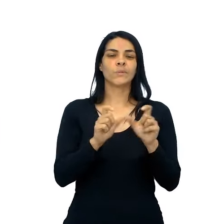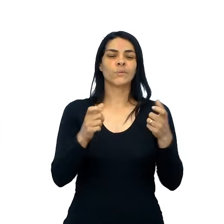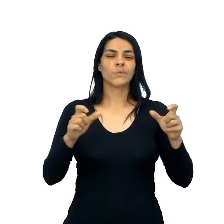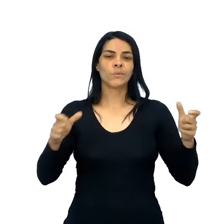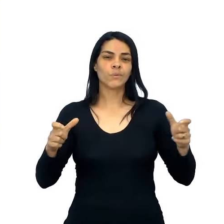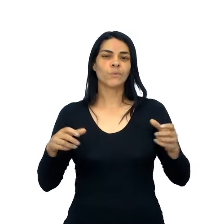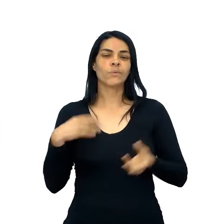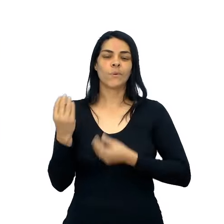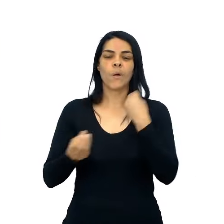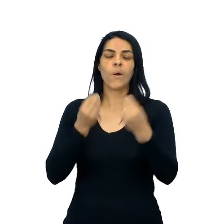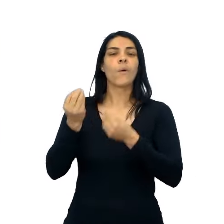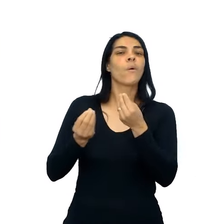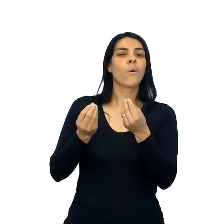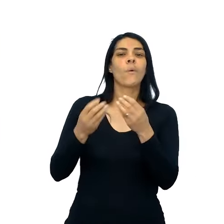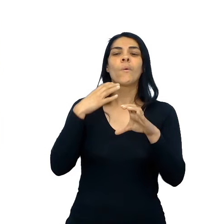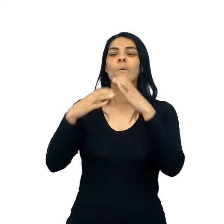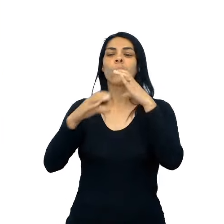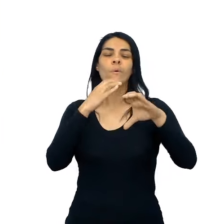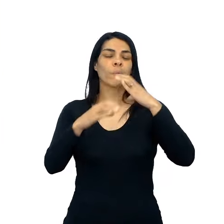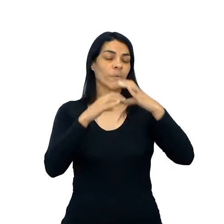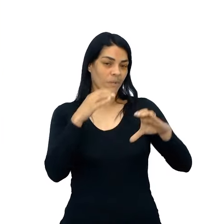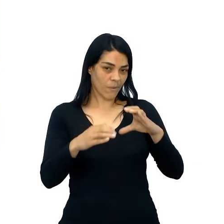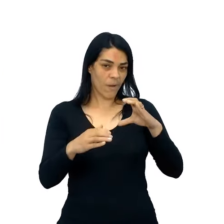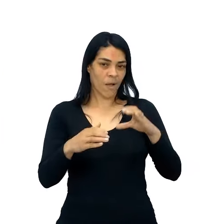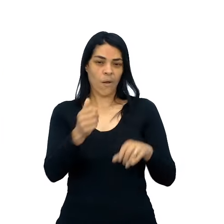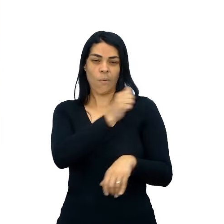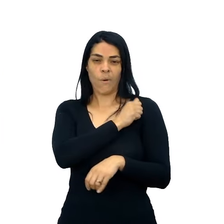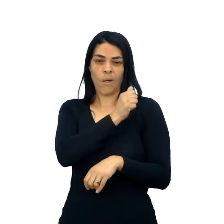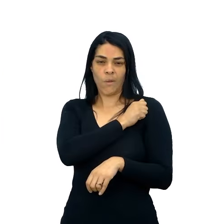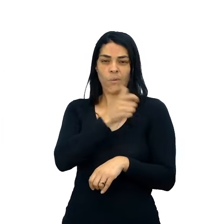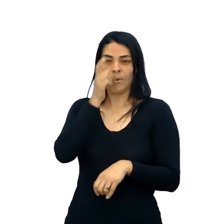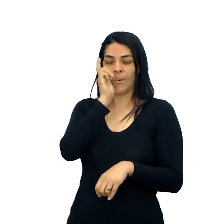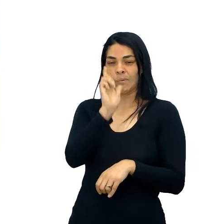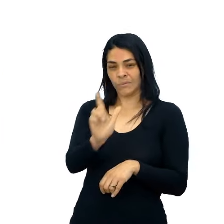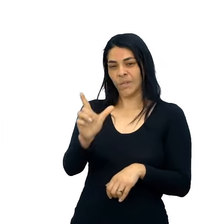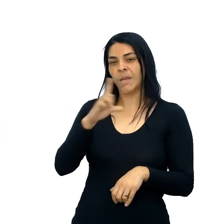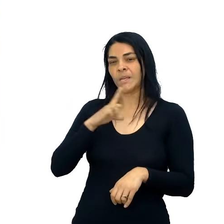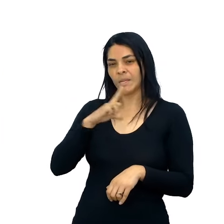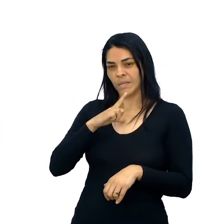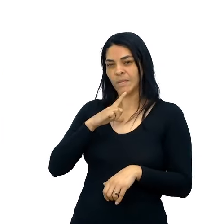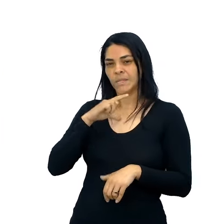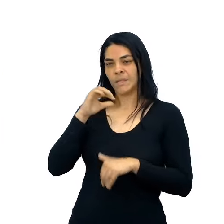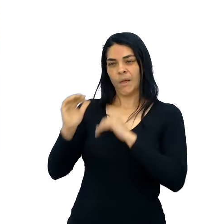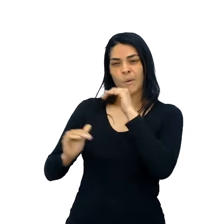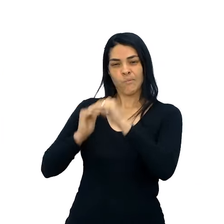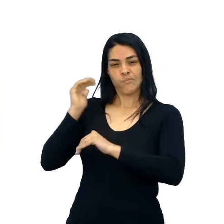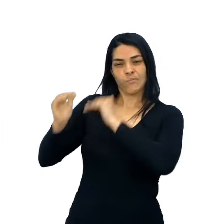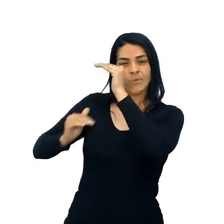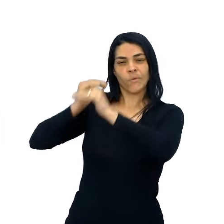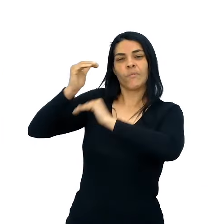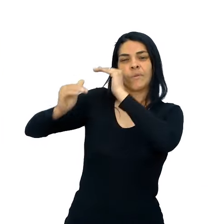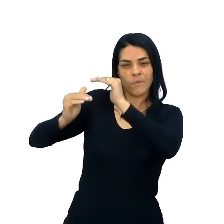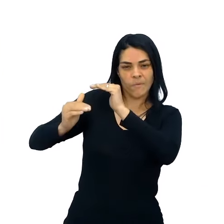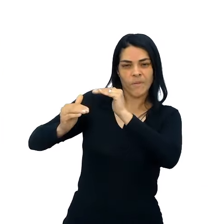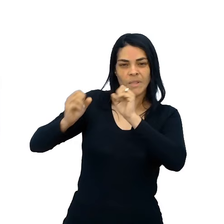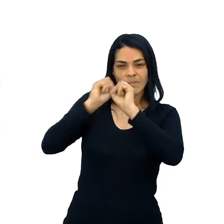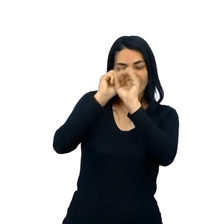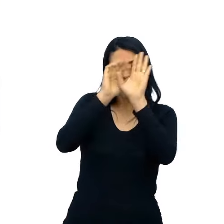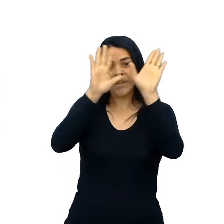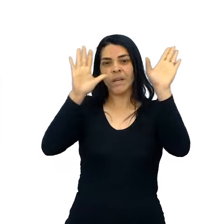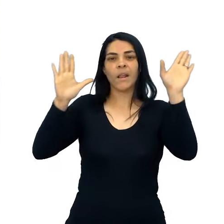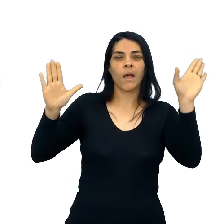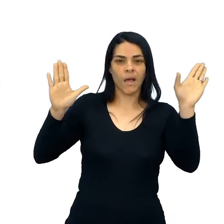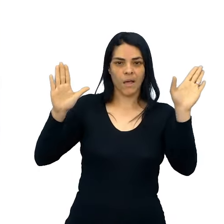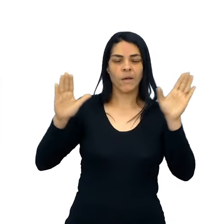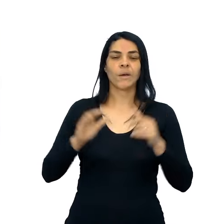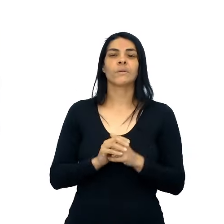finalidade comunicativa dela, ele passa a ter um processo de interação muito mais amplo com esse